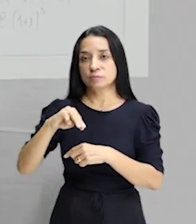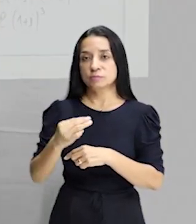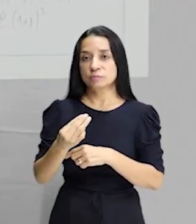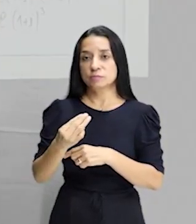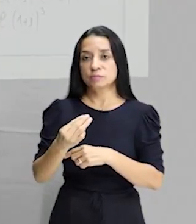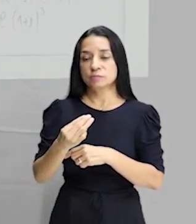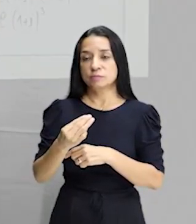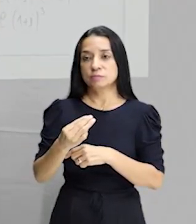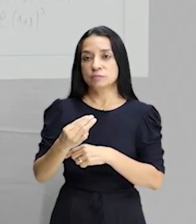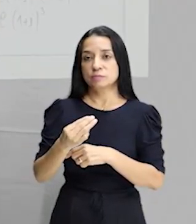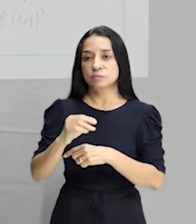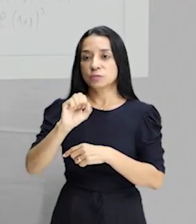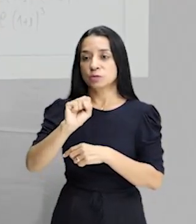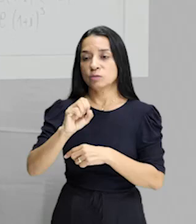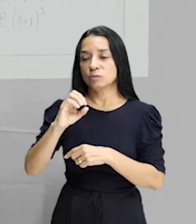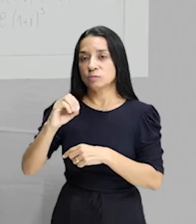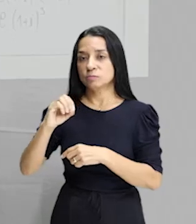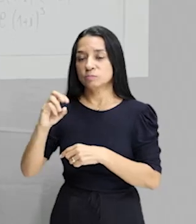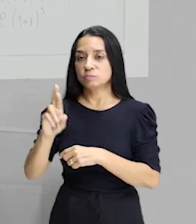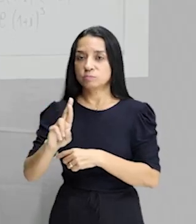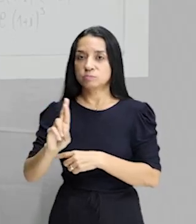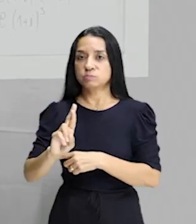mil é 800